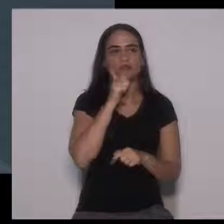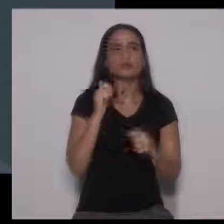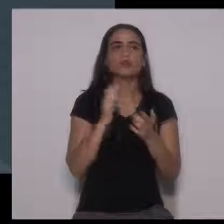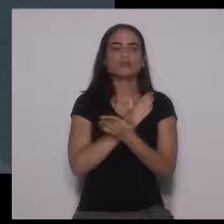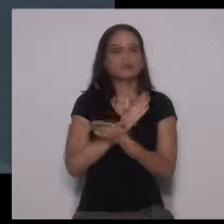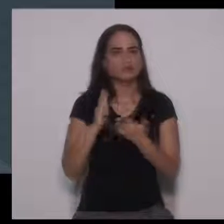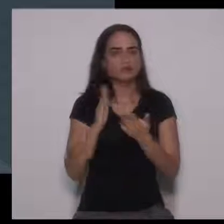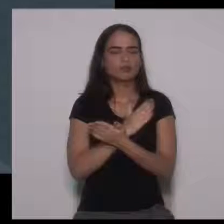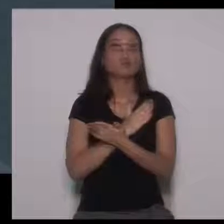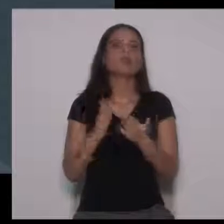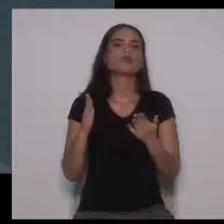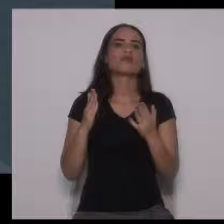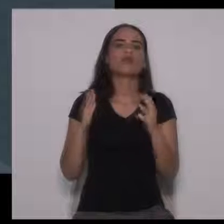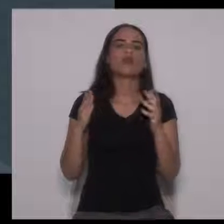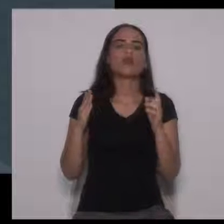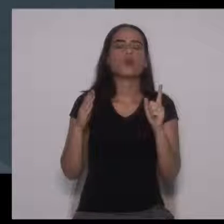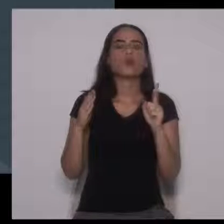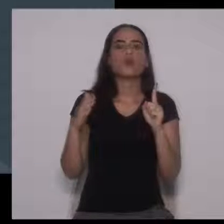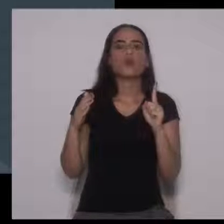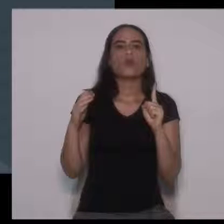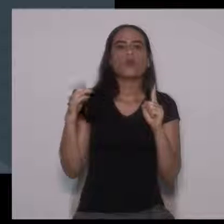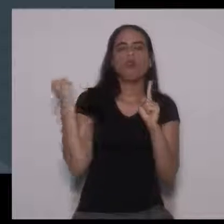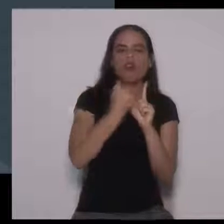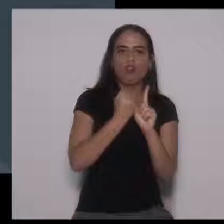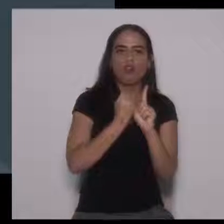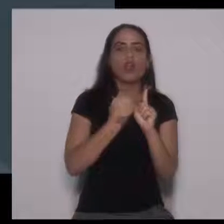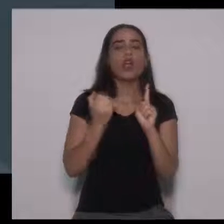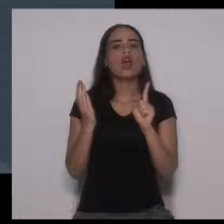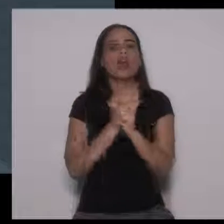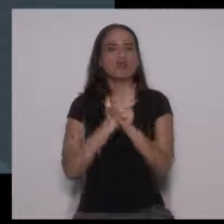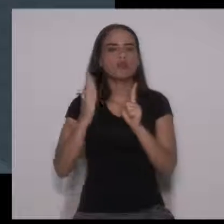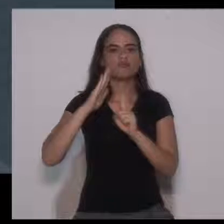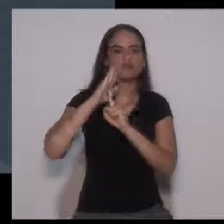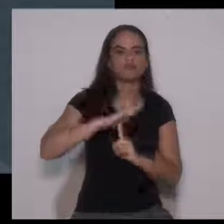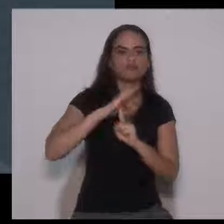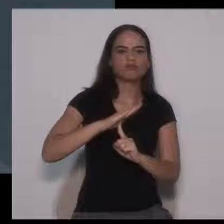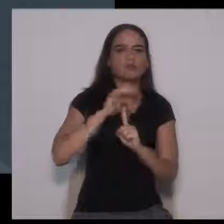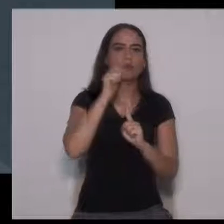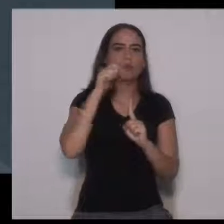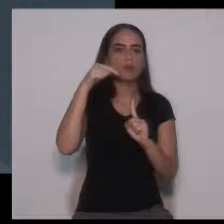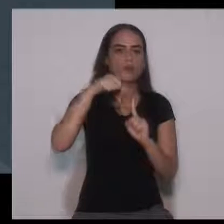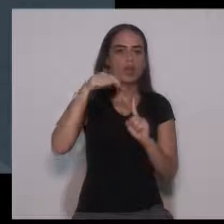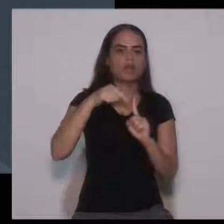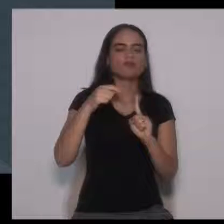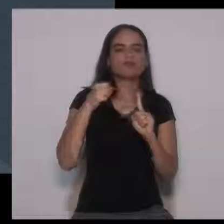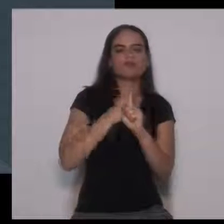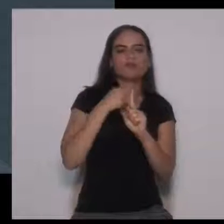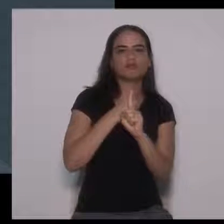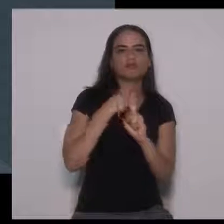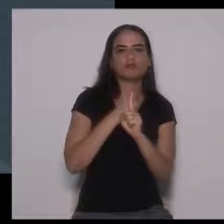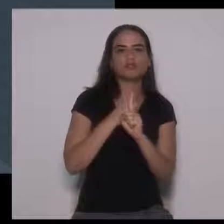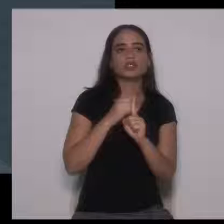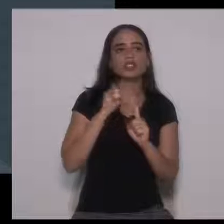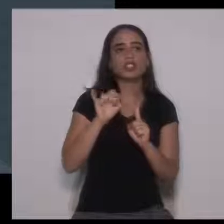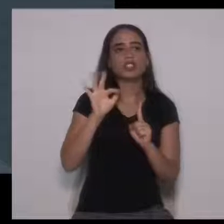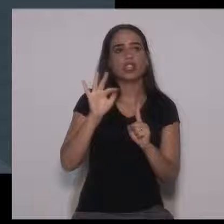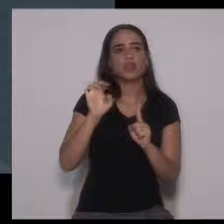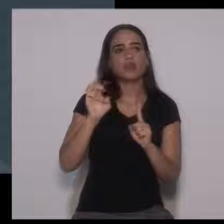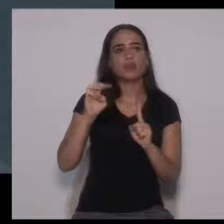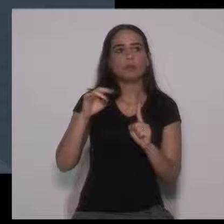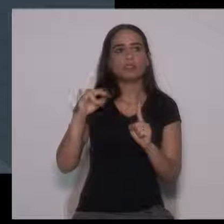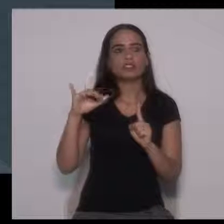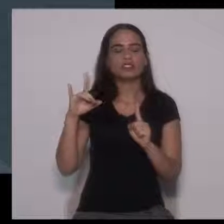ser caracterizado, isso aí só é uma parcela. Para ser caracterizado como feminicídio, né, a mulher tem que morrer por crime de ódio,